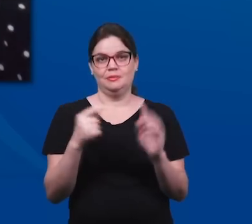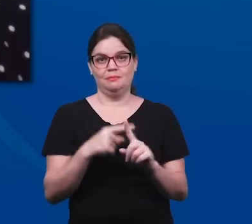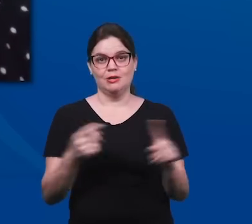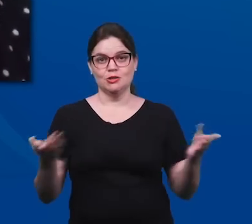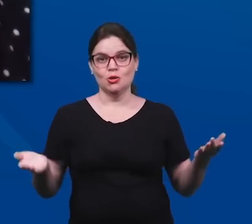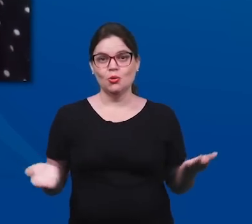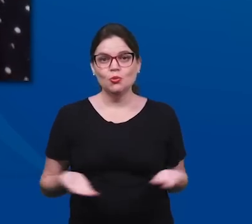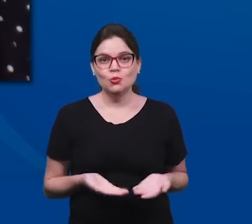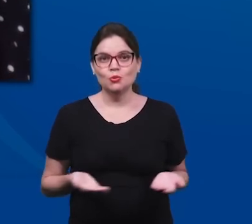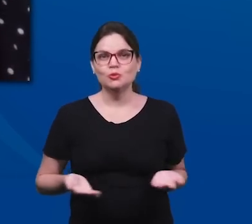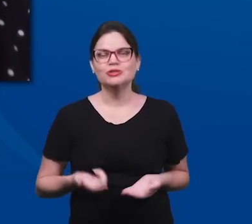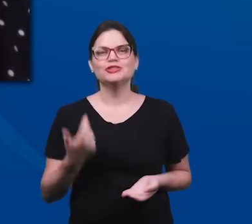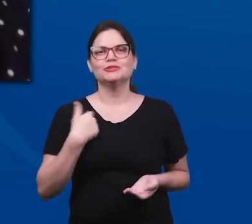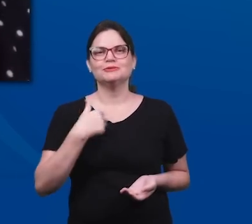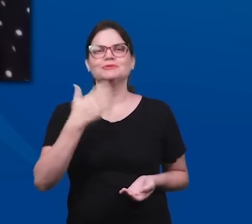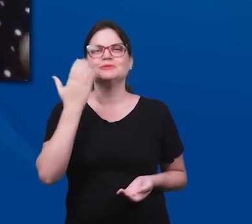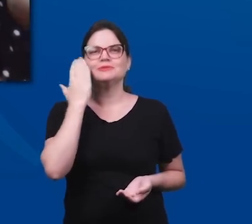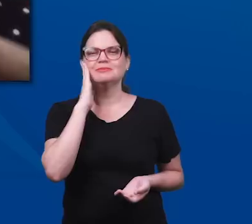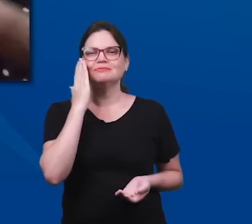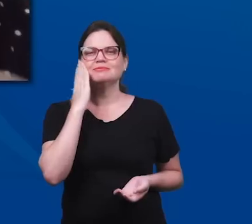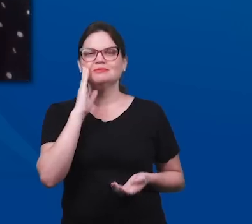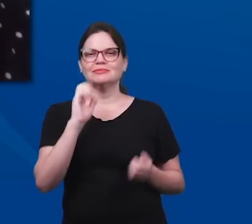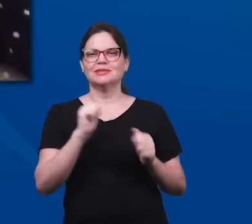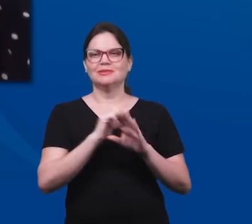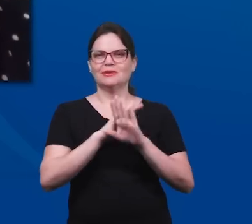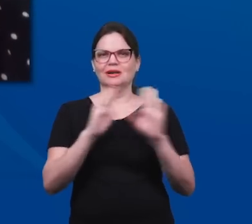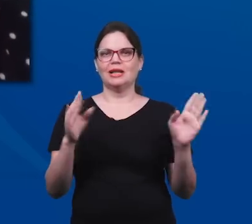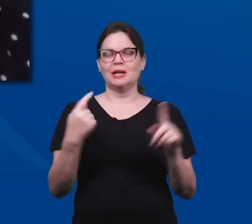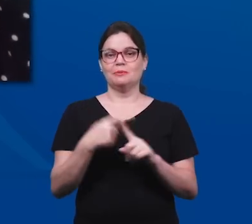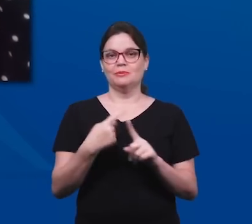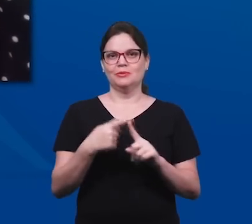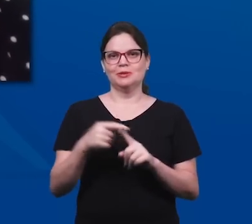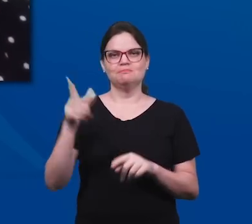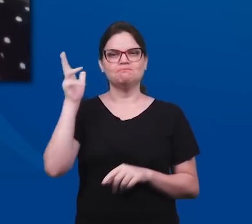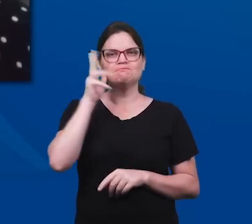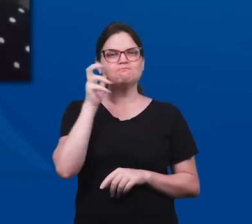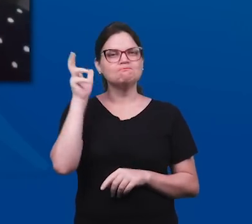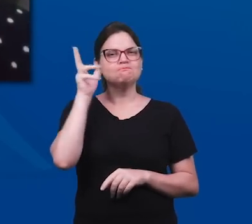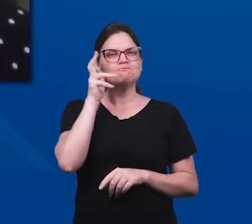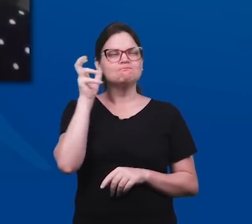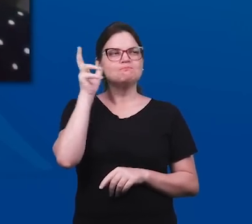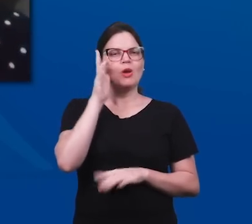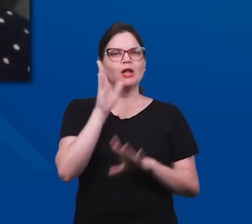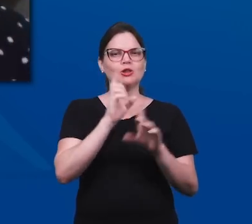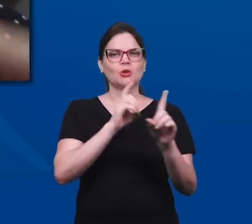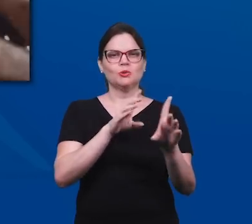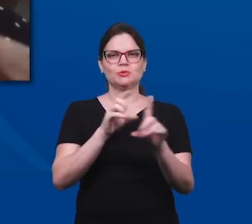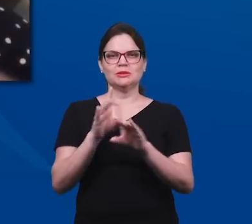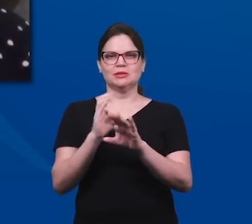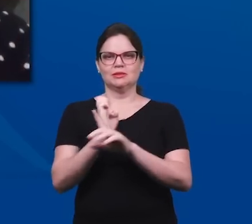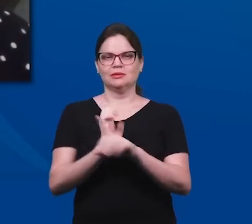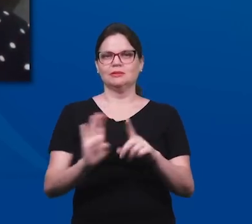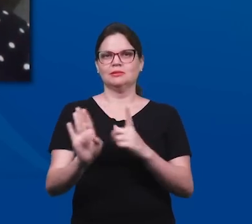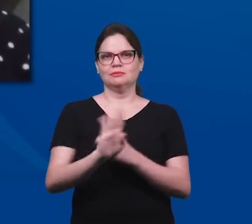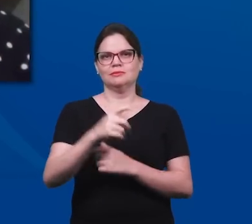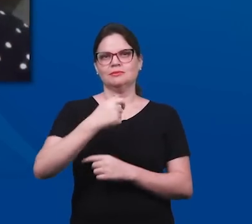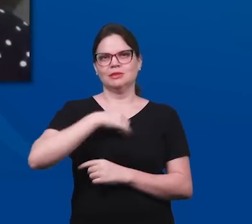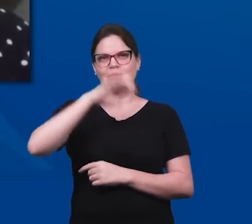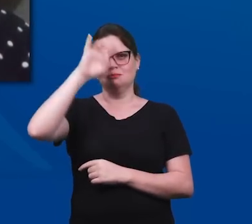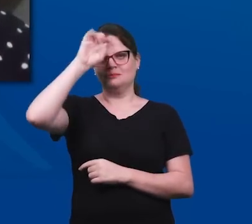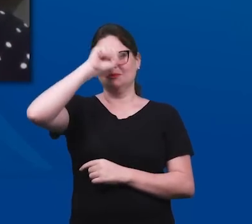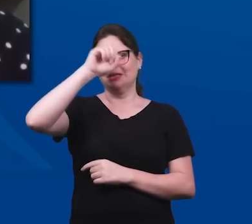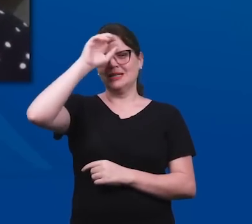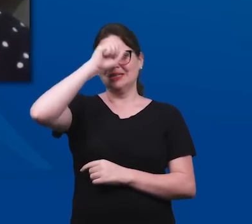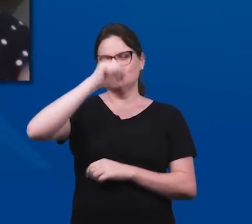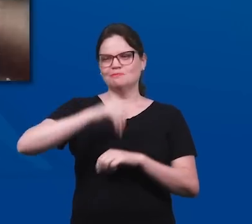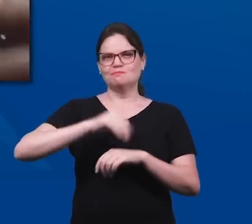Mas hoje eu entendo, ouvindo a doutrina da escola bíblica, aprendi mais